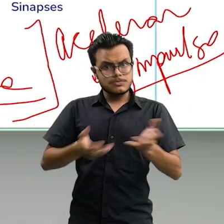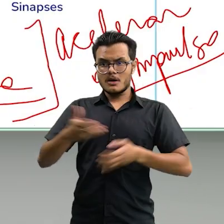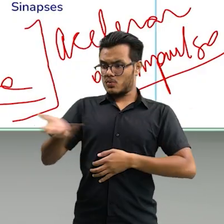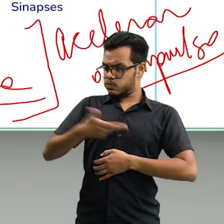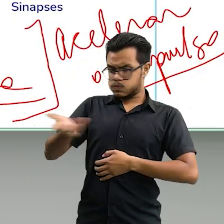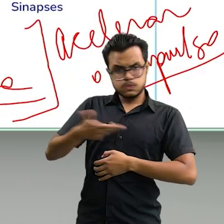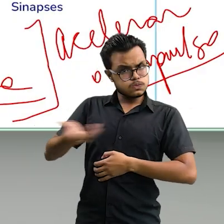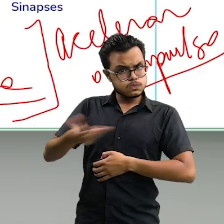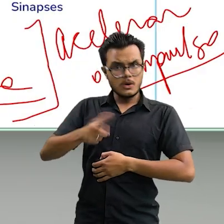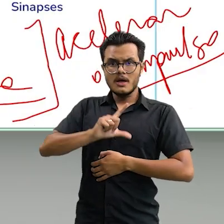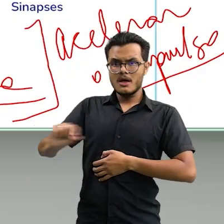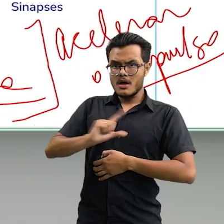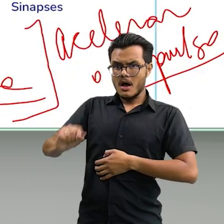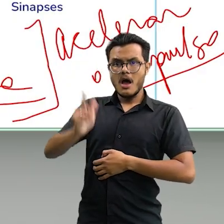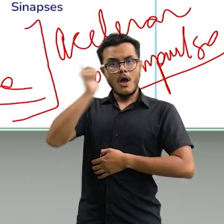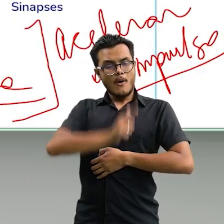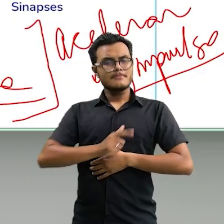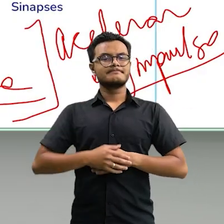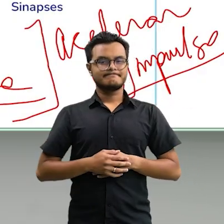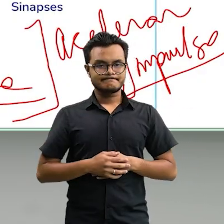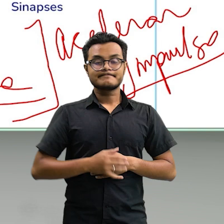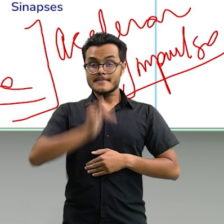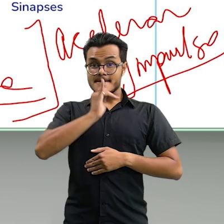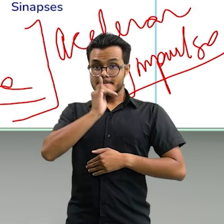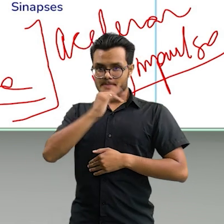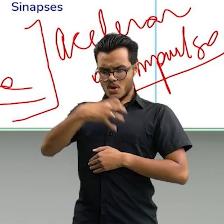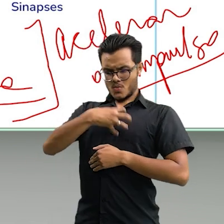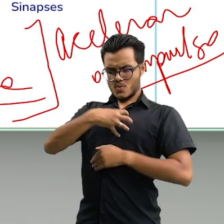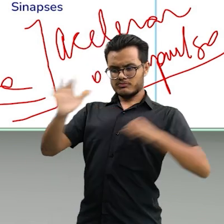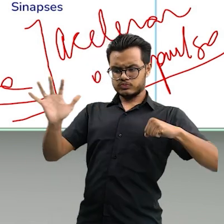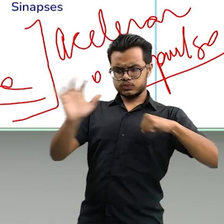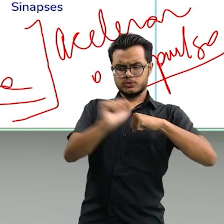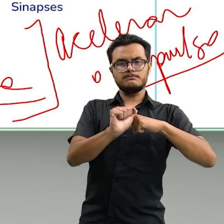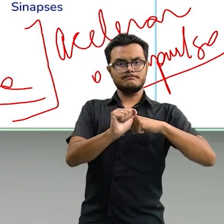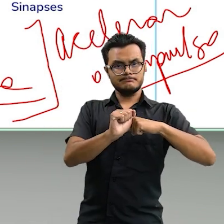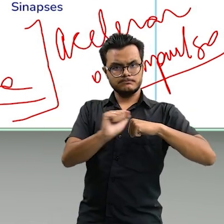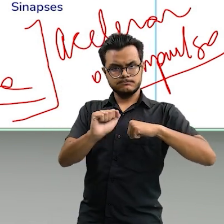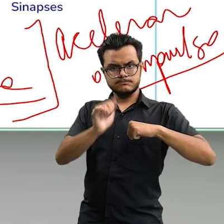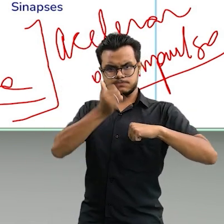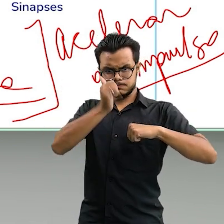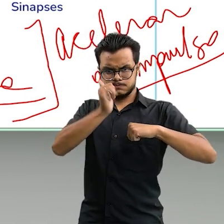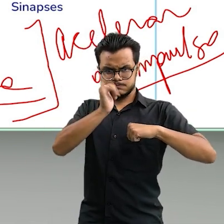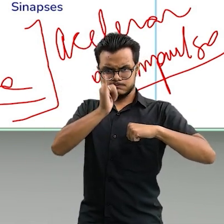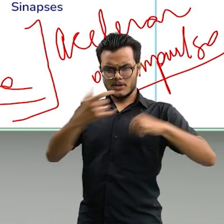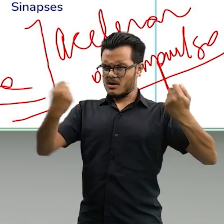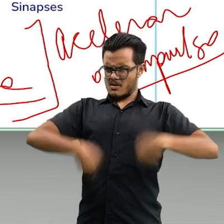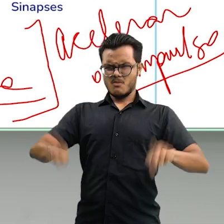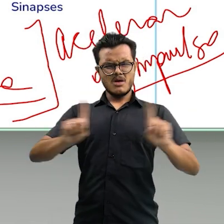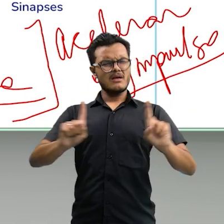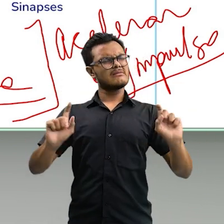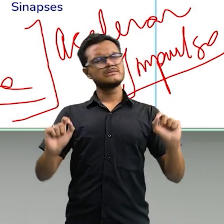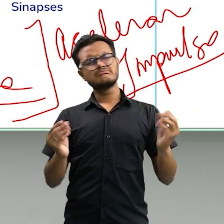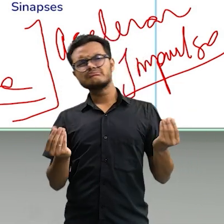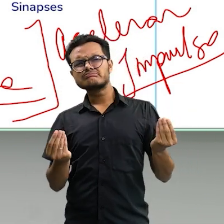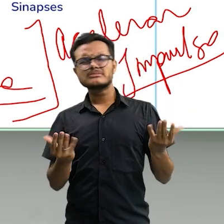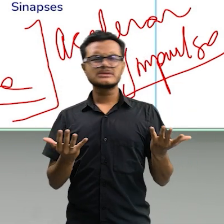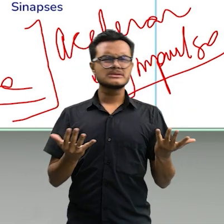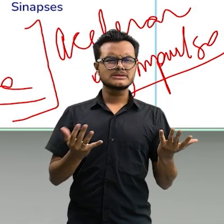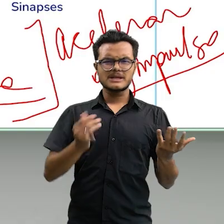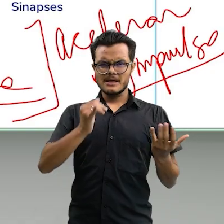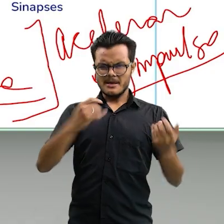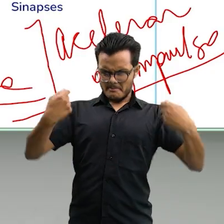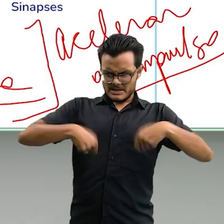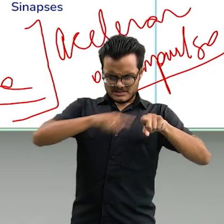então quer dizer que para um impulso nervoso acontecer, eu não preciso necessariamente da bainha